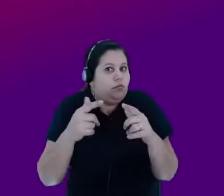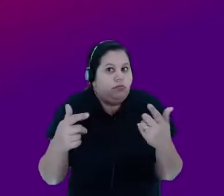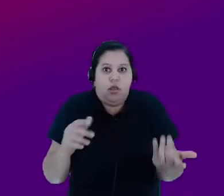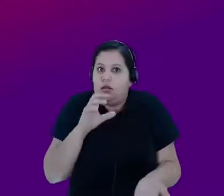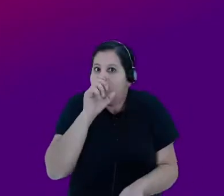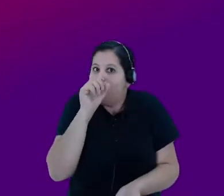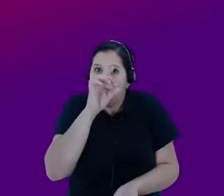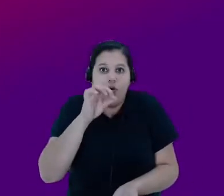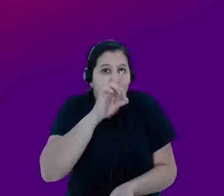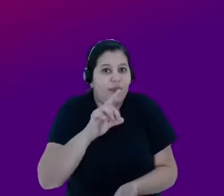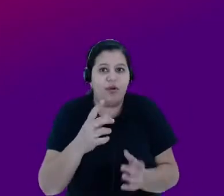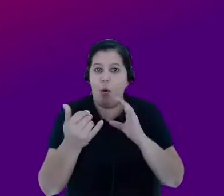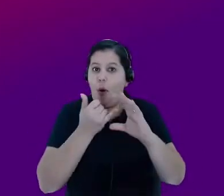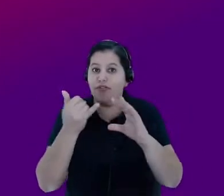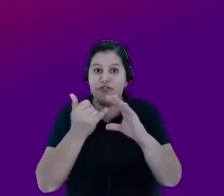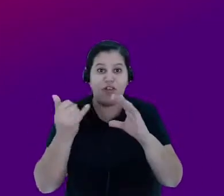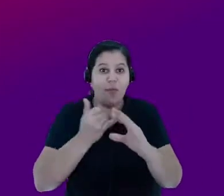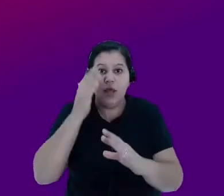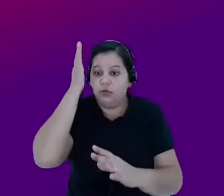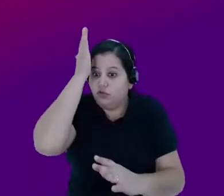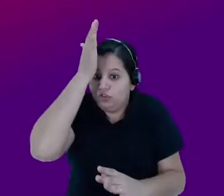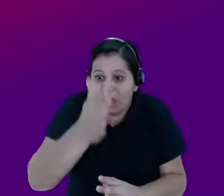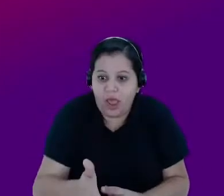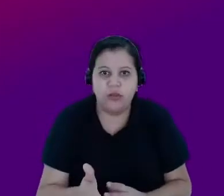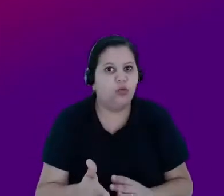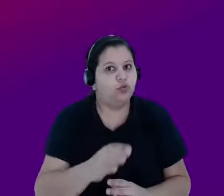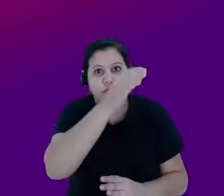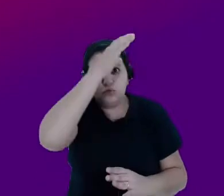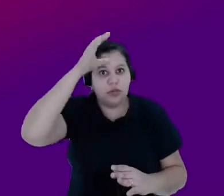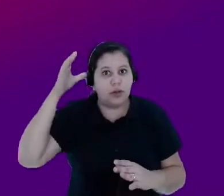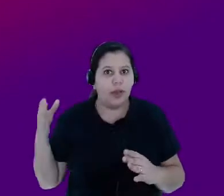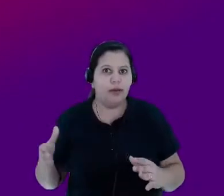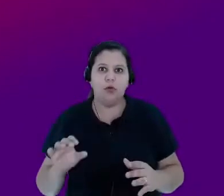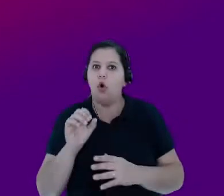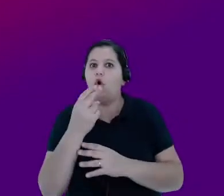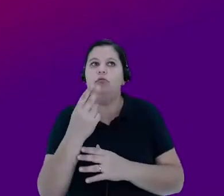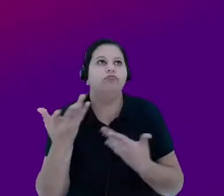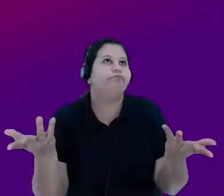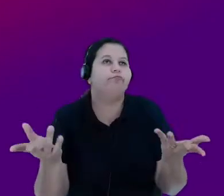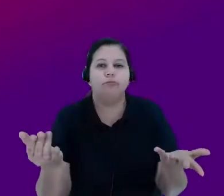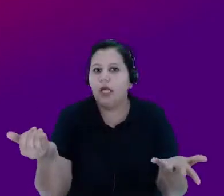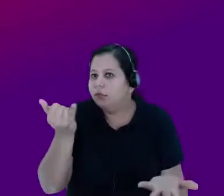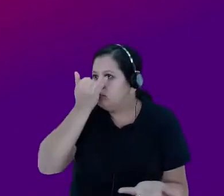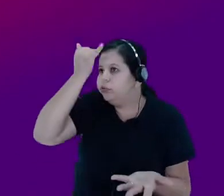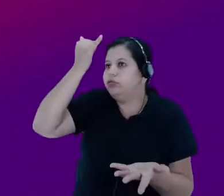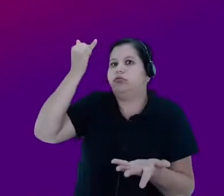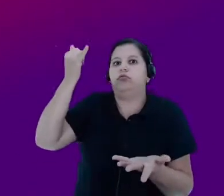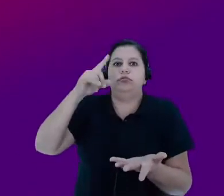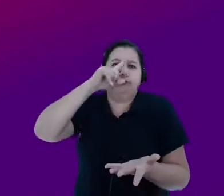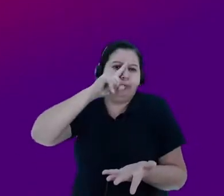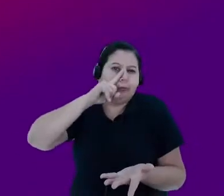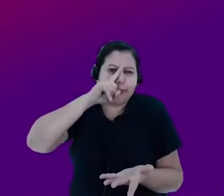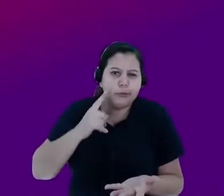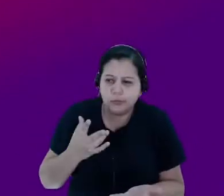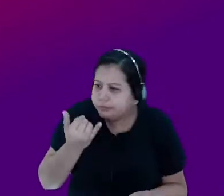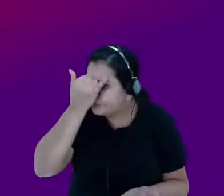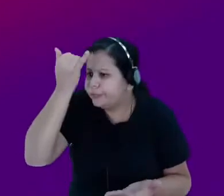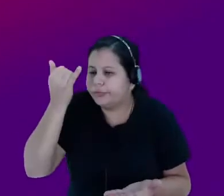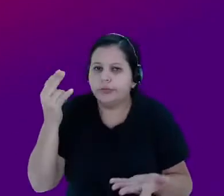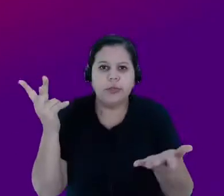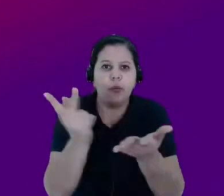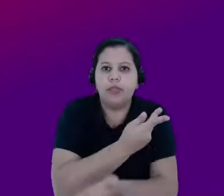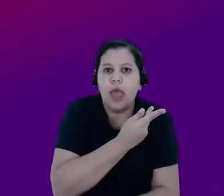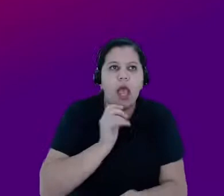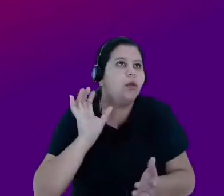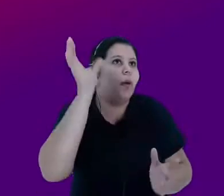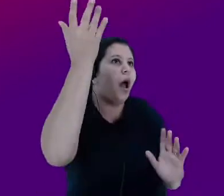via WhatsApp com os nossos principais clientes. Ou seja, se acontece um sinistro, se acontece algum tipo de situação, de